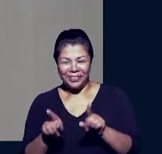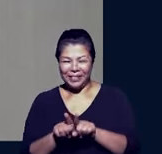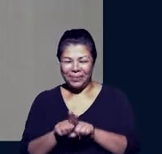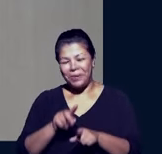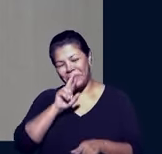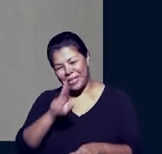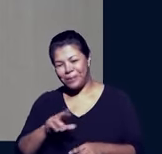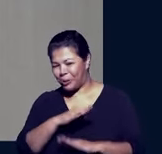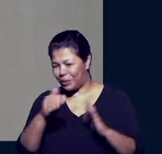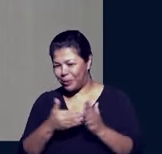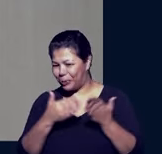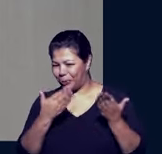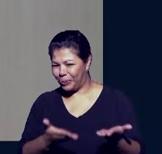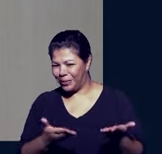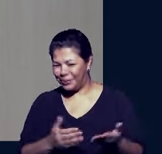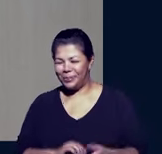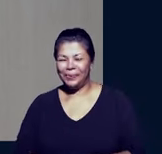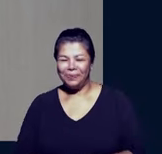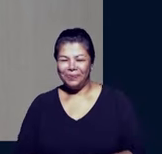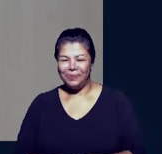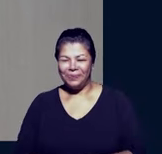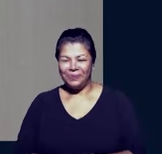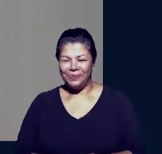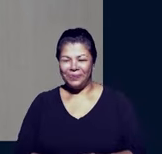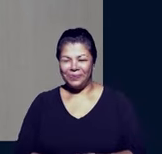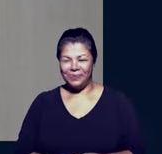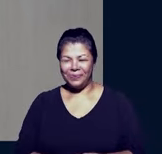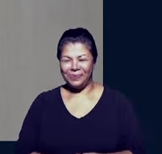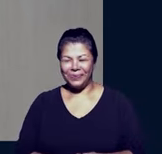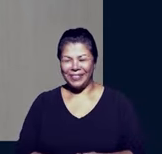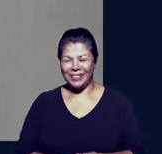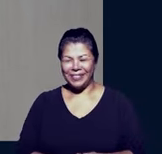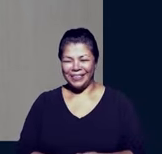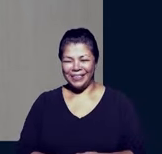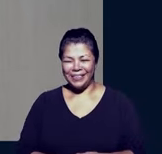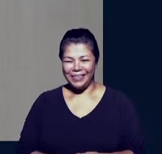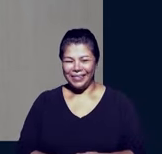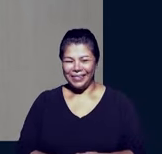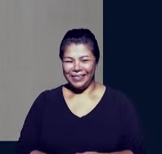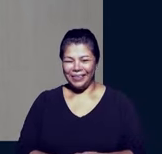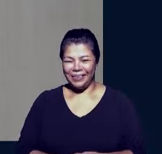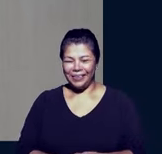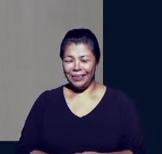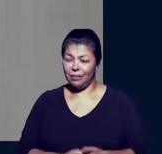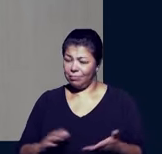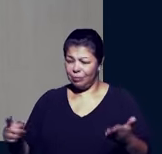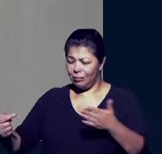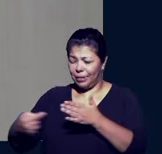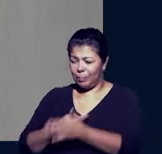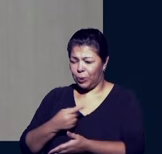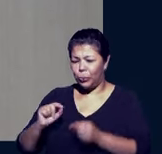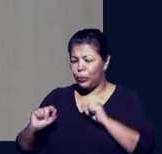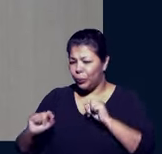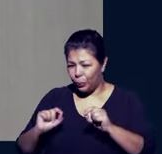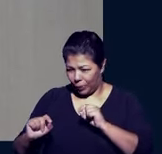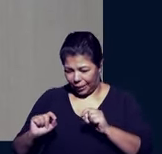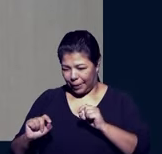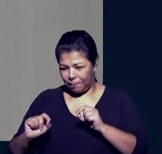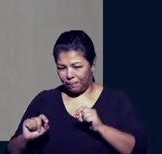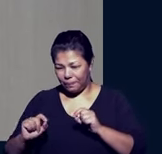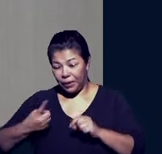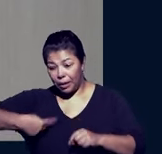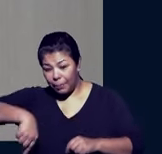tudo isso vamos lá vamos variar um pouco a questão toda a pergunta é para onde nós estamos